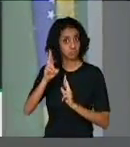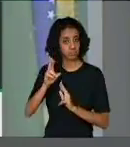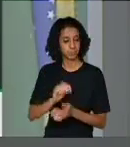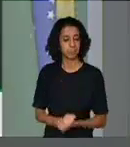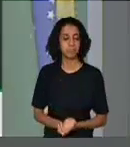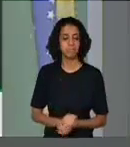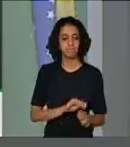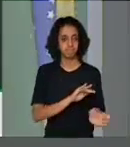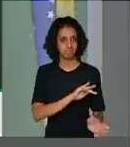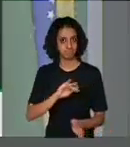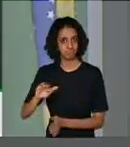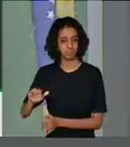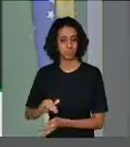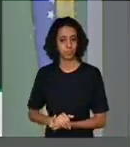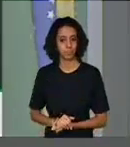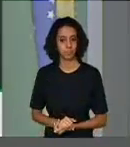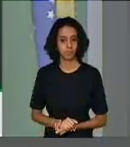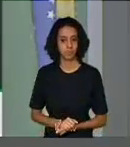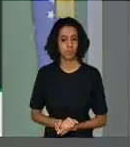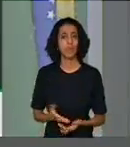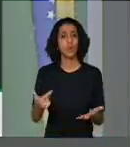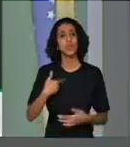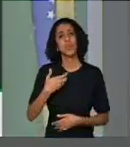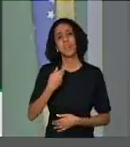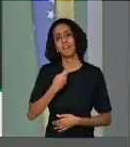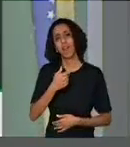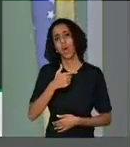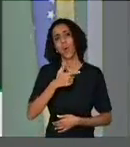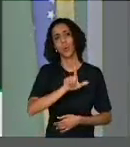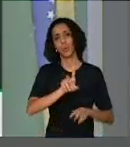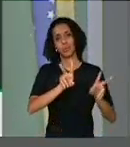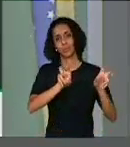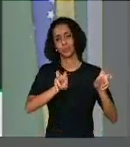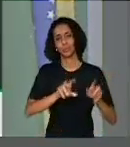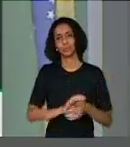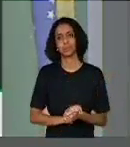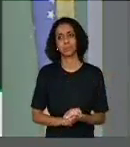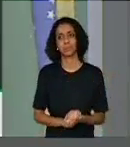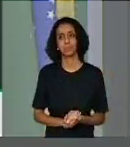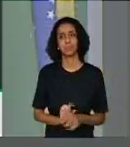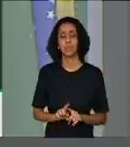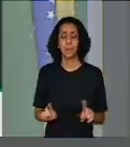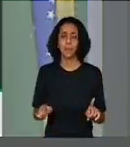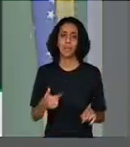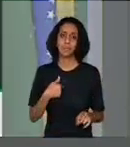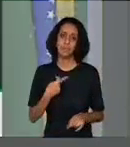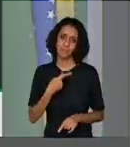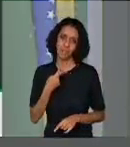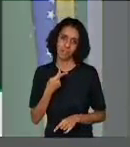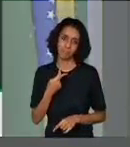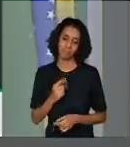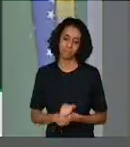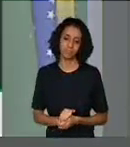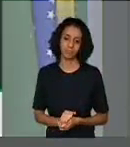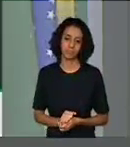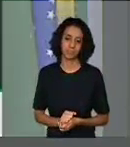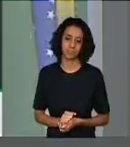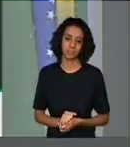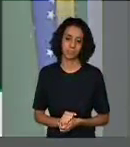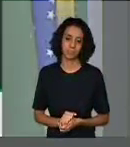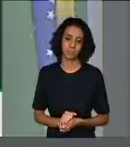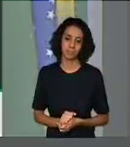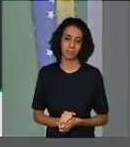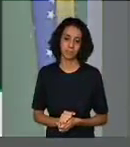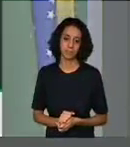presidente, eu queria aqui, até hoje, queria falar de outros assuntos, mas eu vou reportar um pouco aqui as palavras